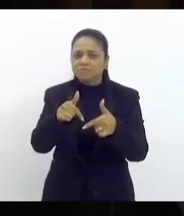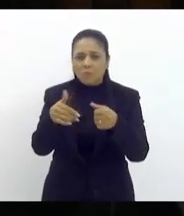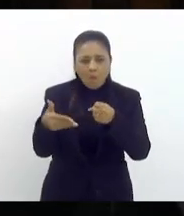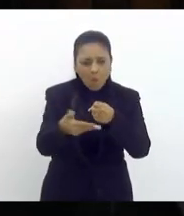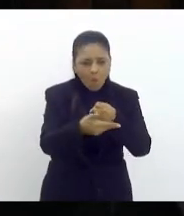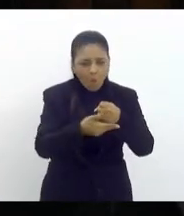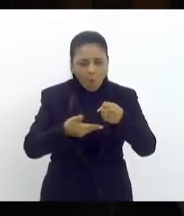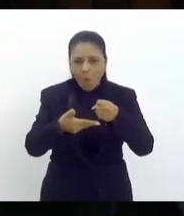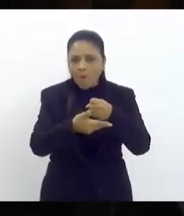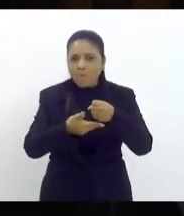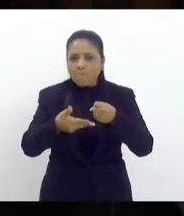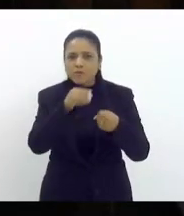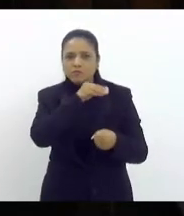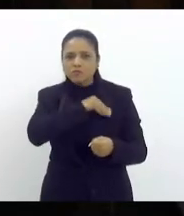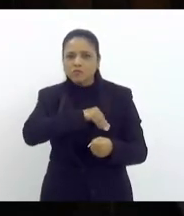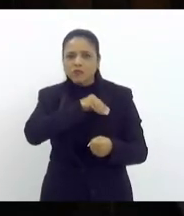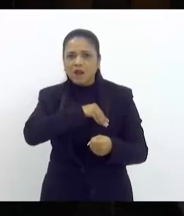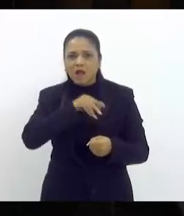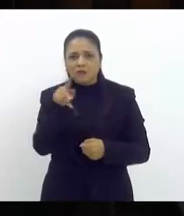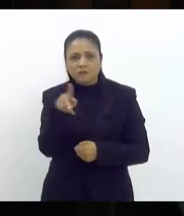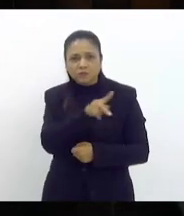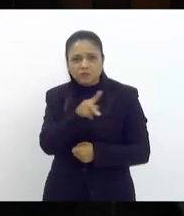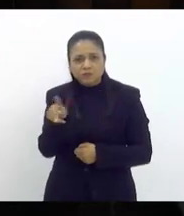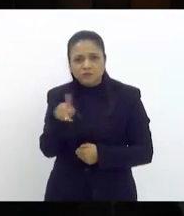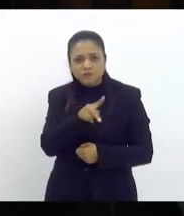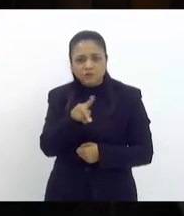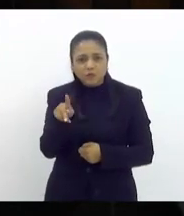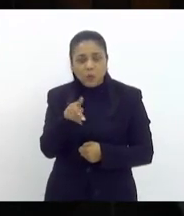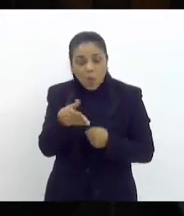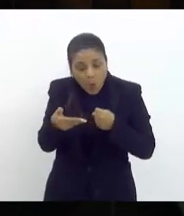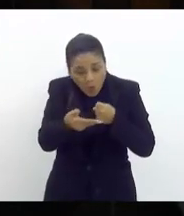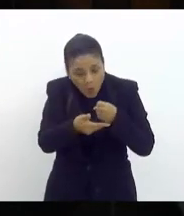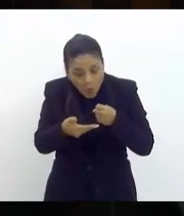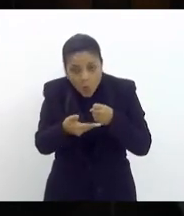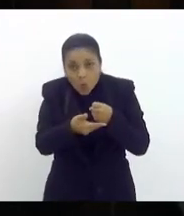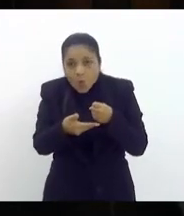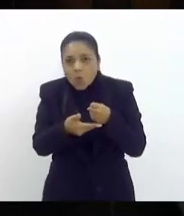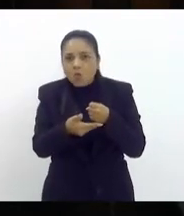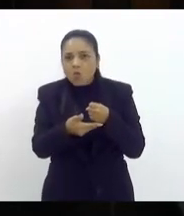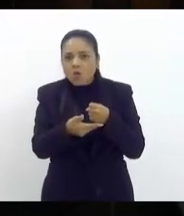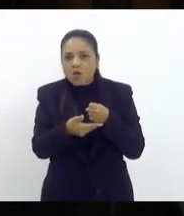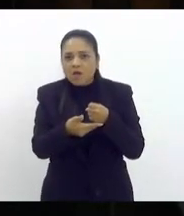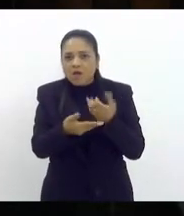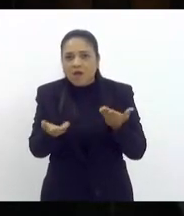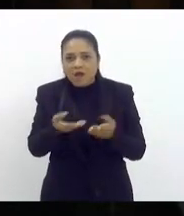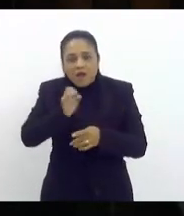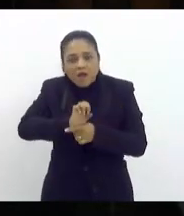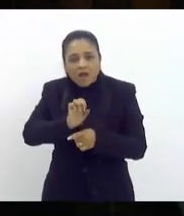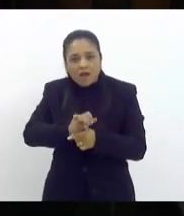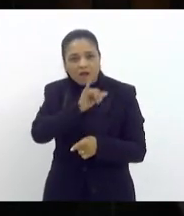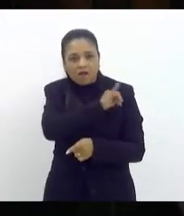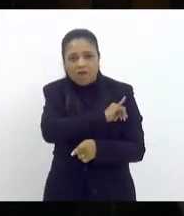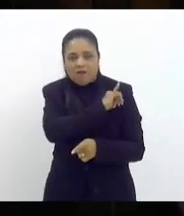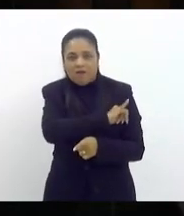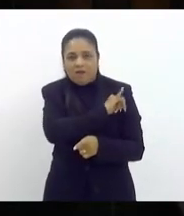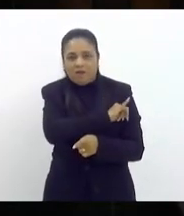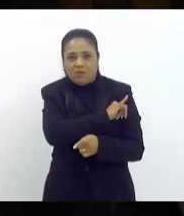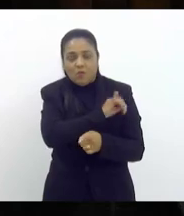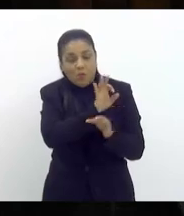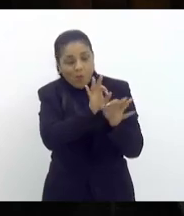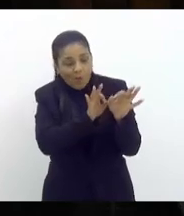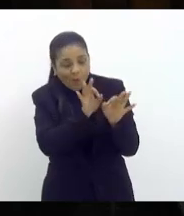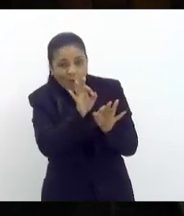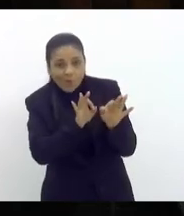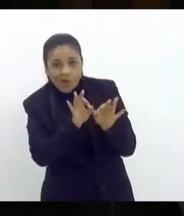magistério o piso é o mínimo a ser pago a gente tem aqui no estado do Rio de Janeiro um plano